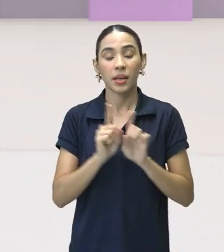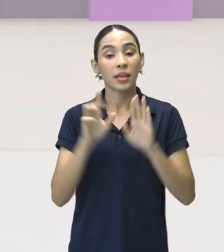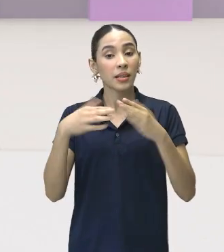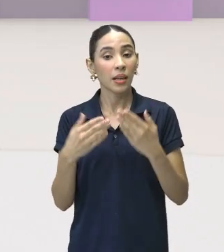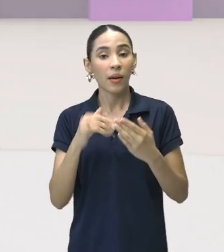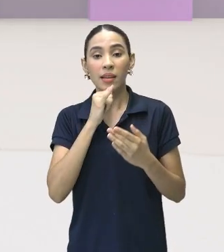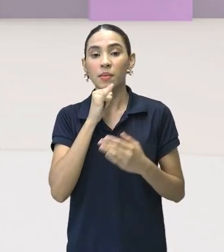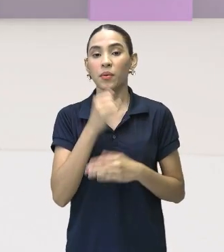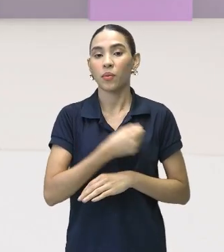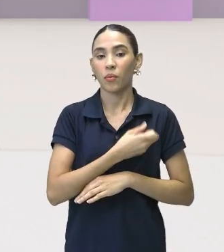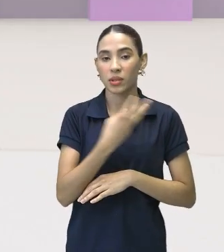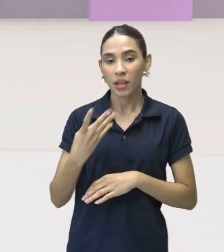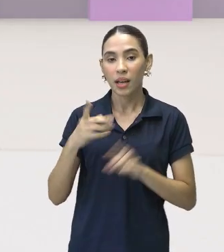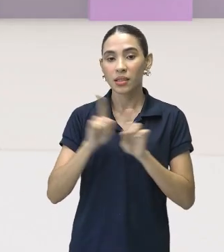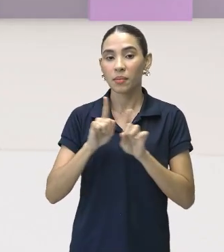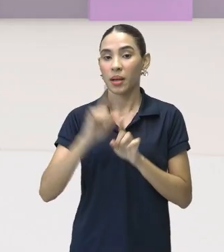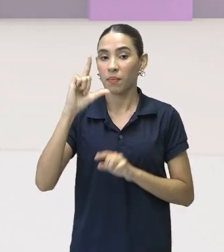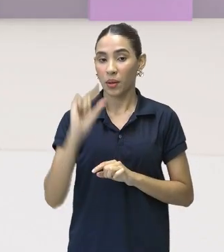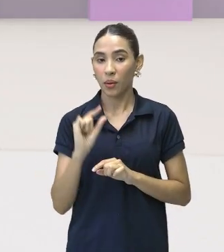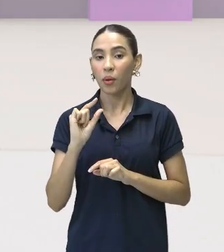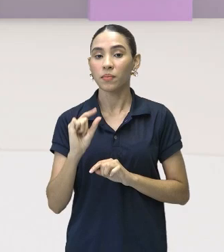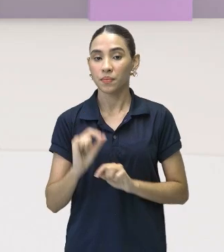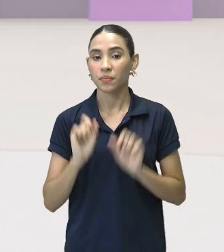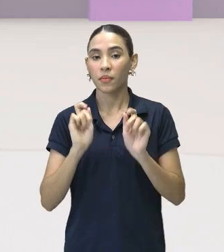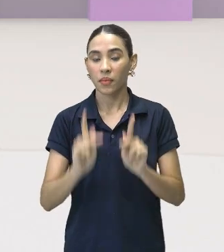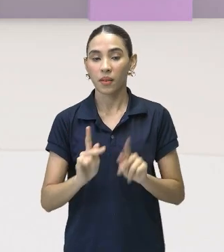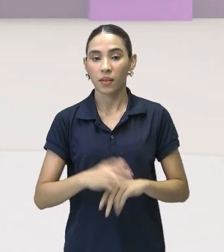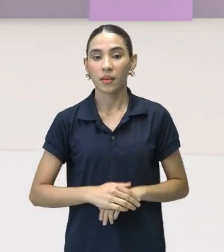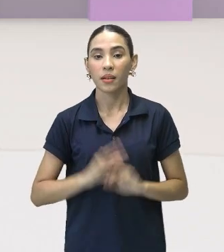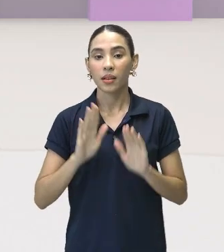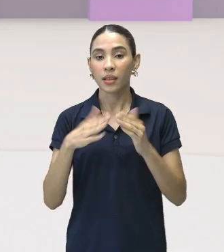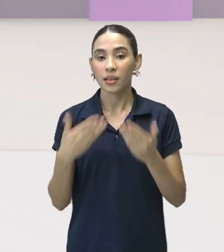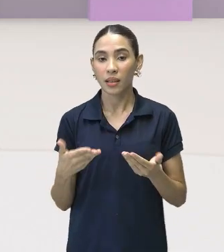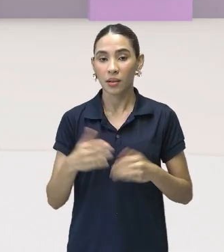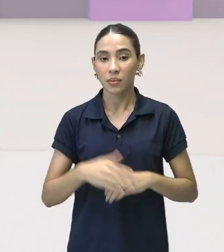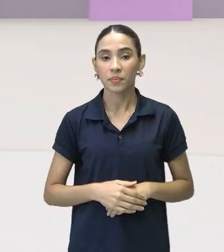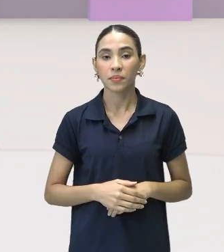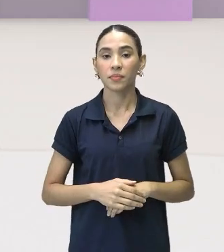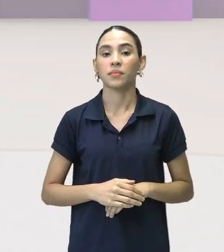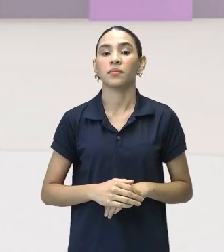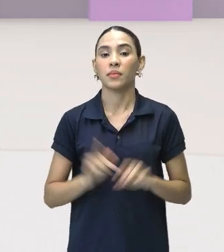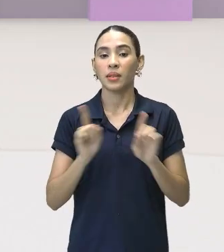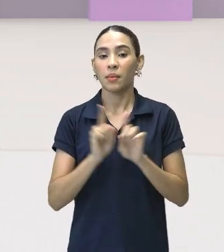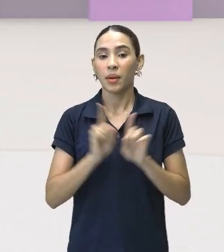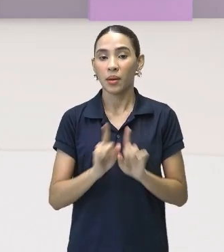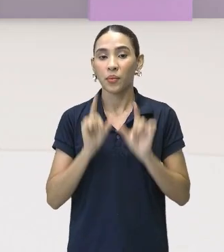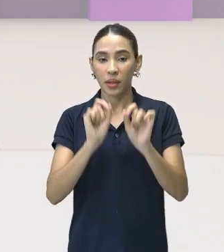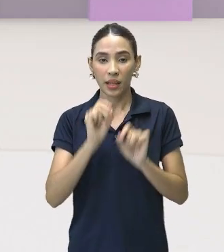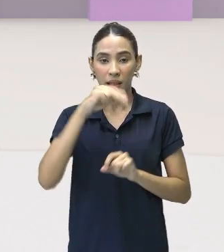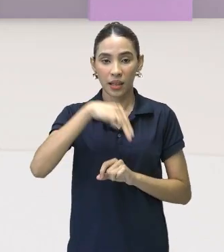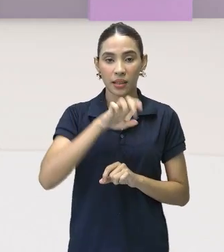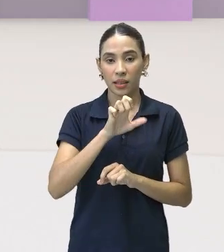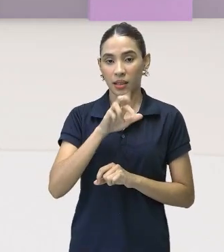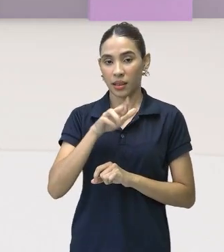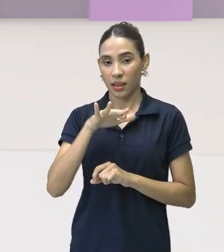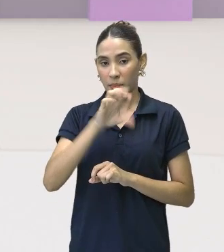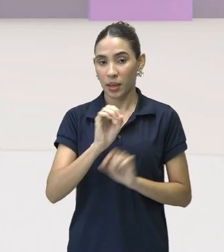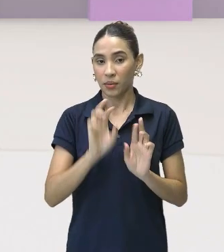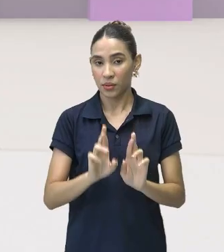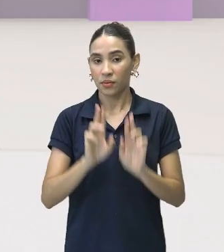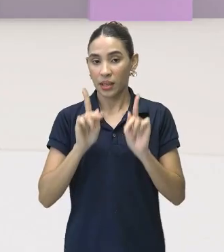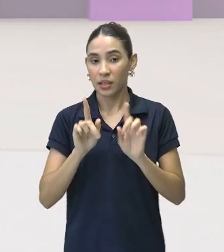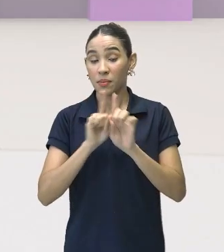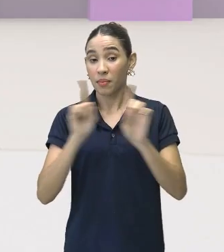é a nossa quantidade menor, tá bom? Então, dispomos de N elementos